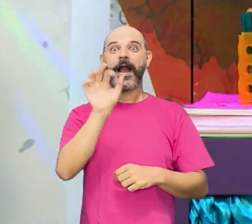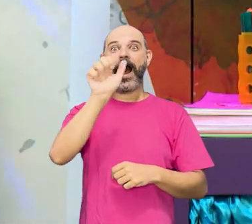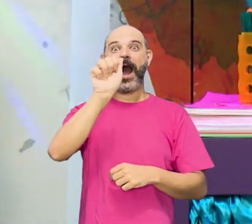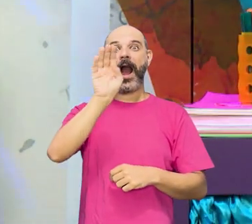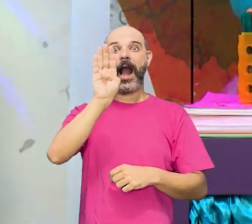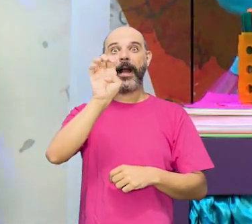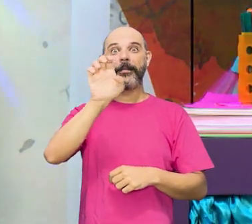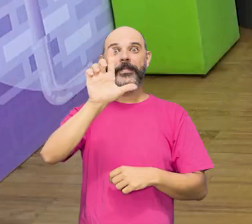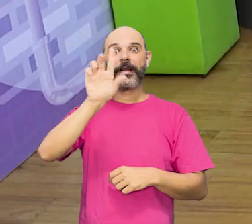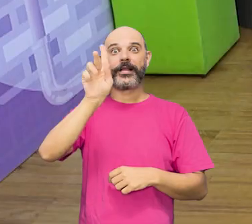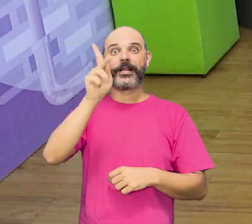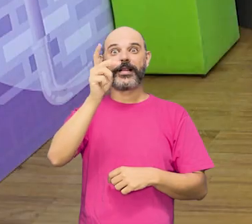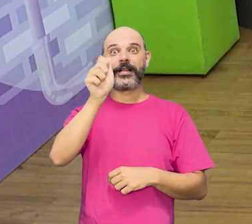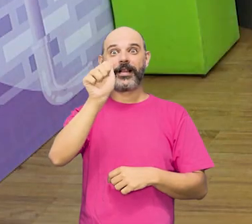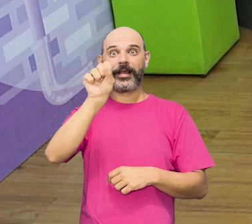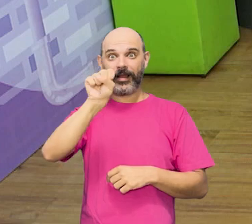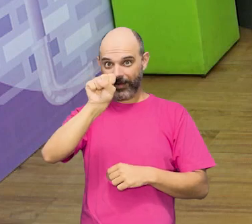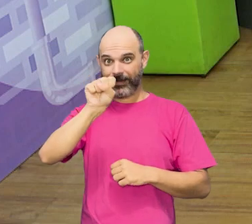abelhas!